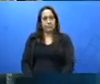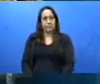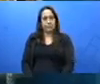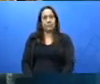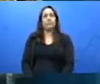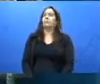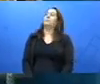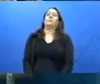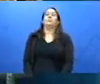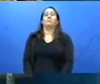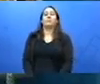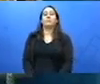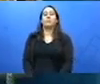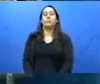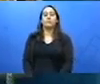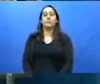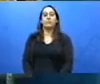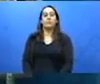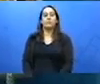linha,